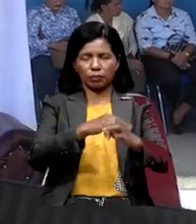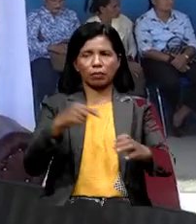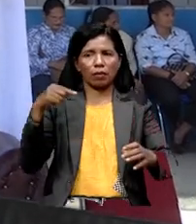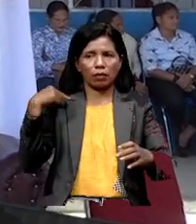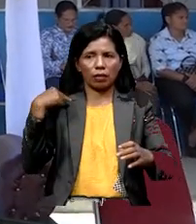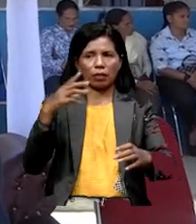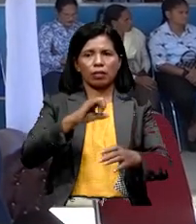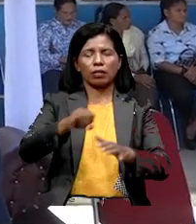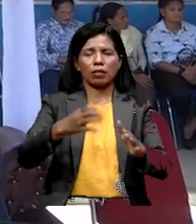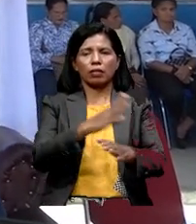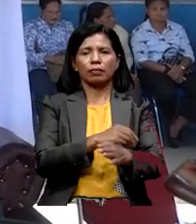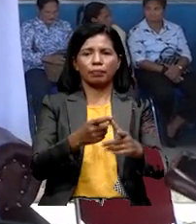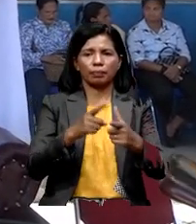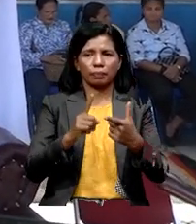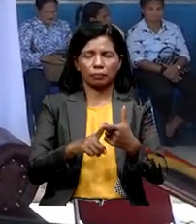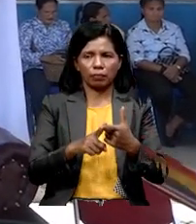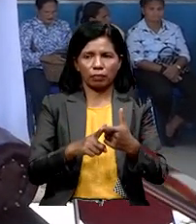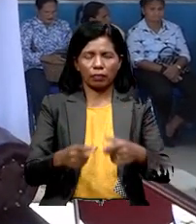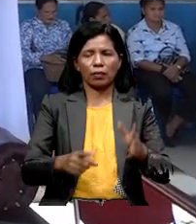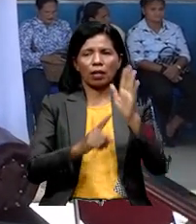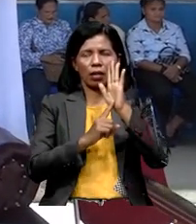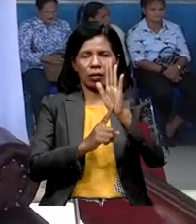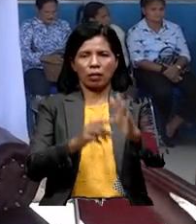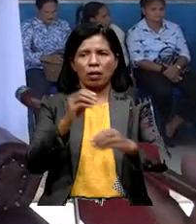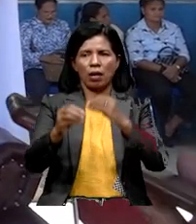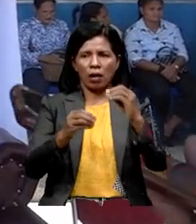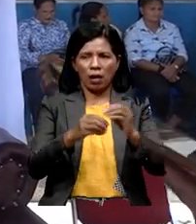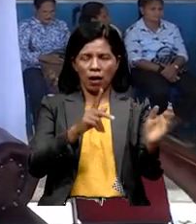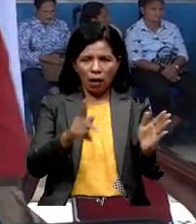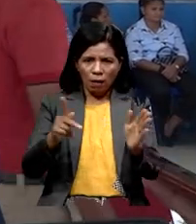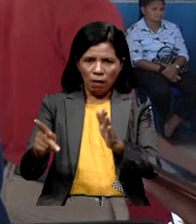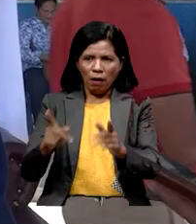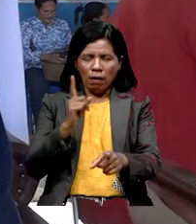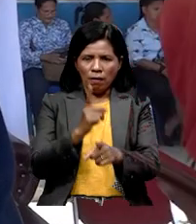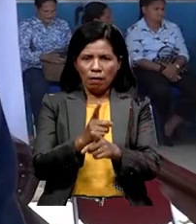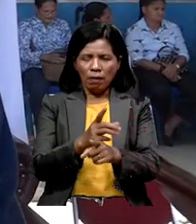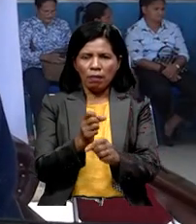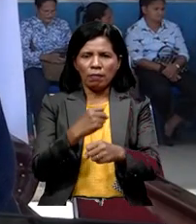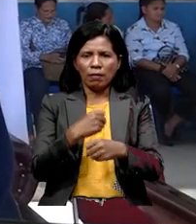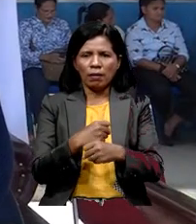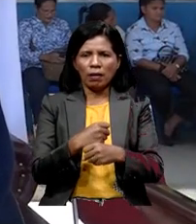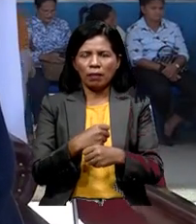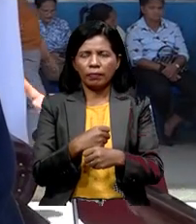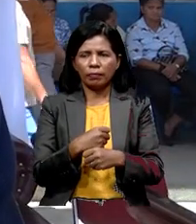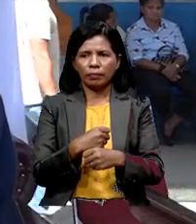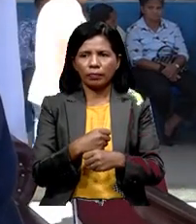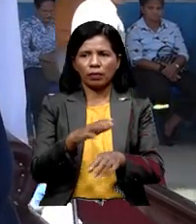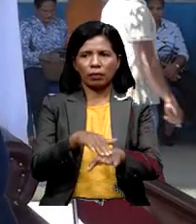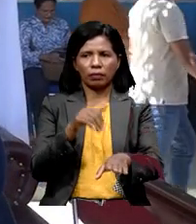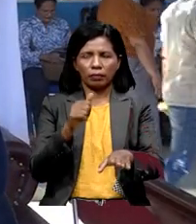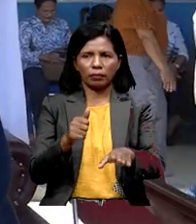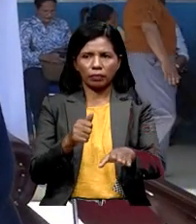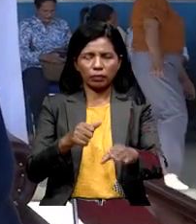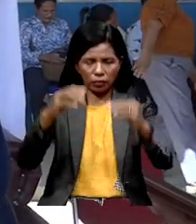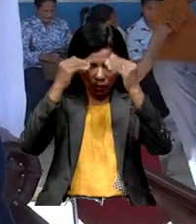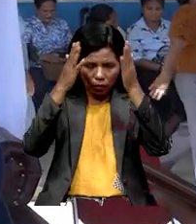ang jeral ensino sekundario po sayona kata ka iha plano duni atau halo rekrutamento